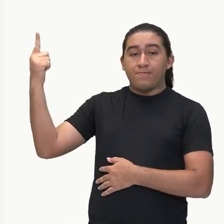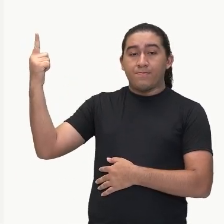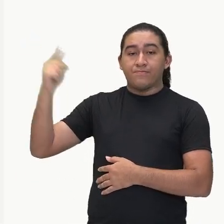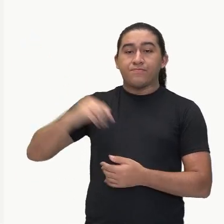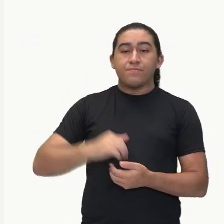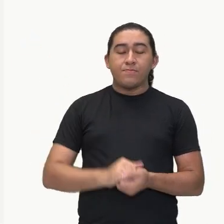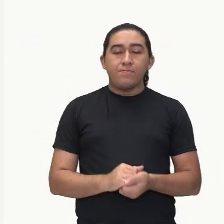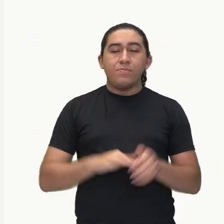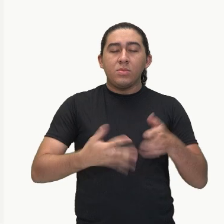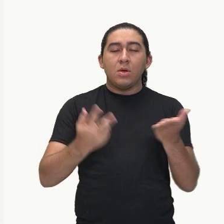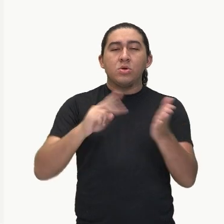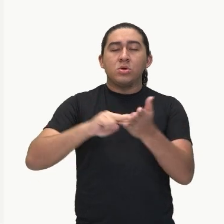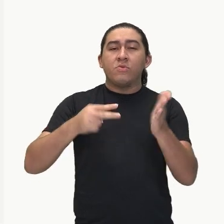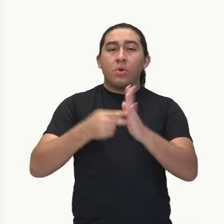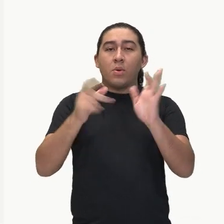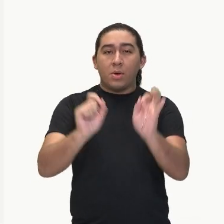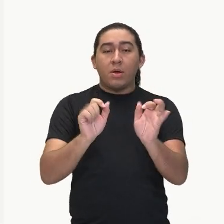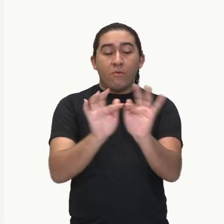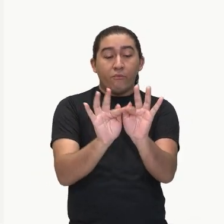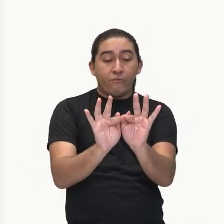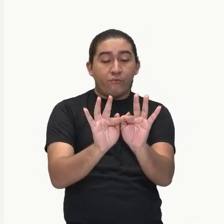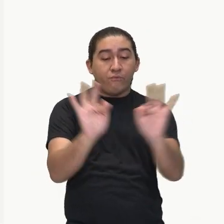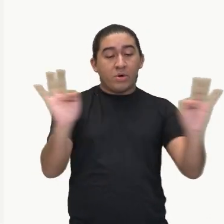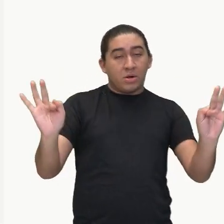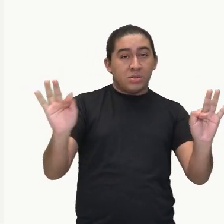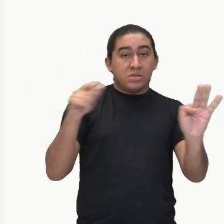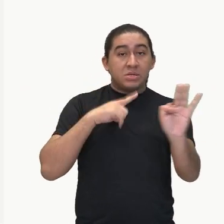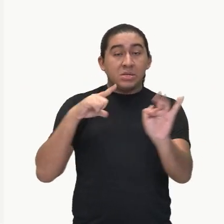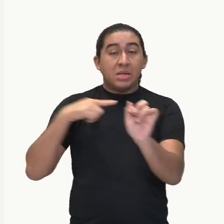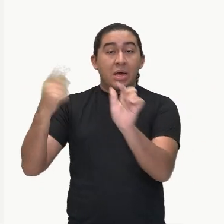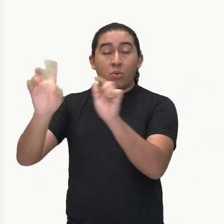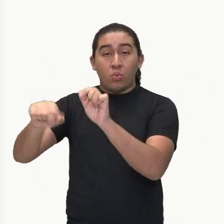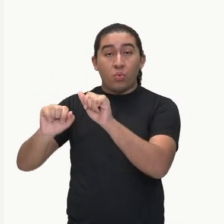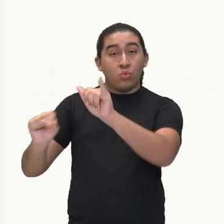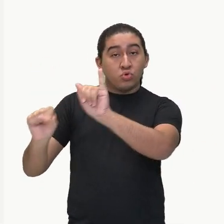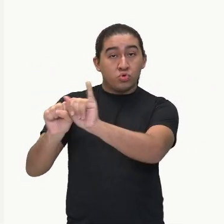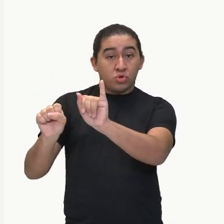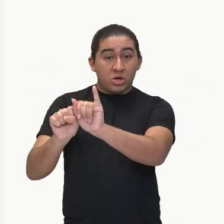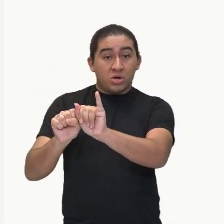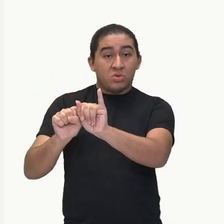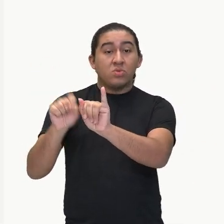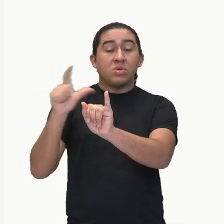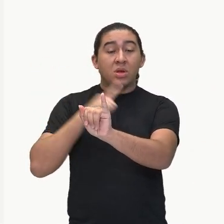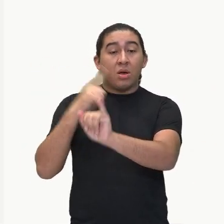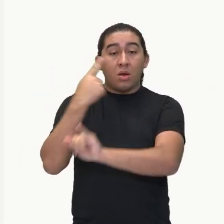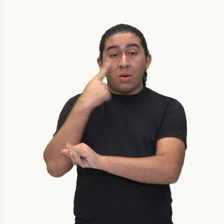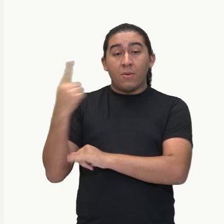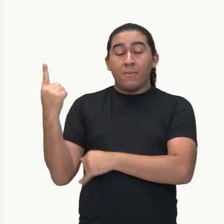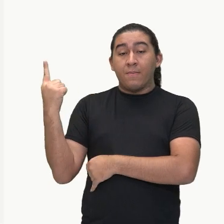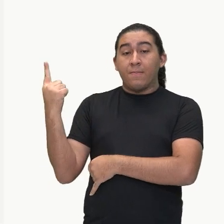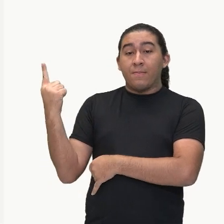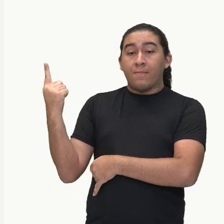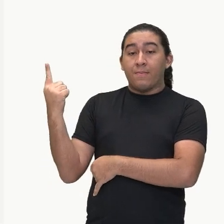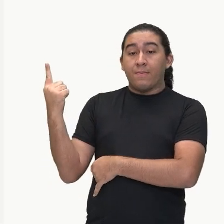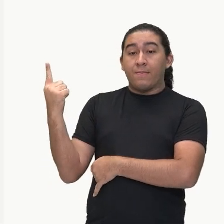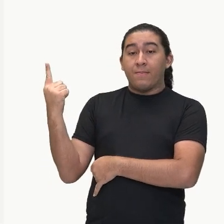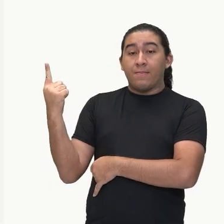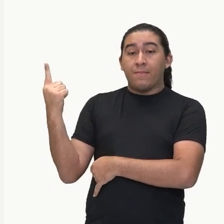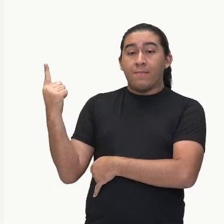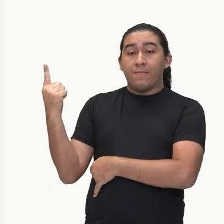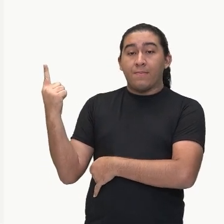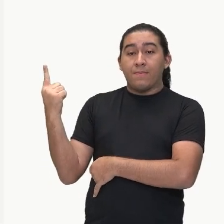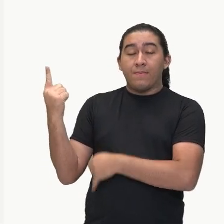Então, as flores desabrocham. Aqui, elas adoram quando as flores